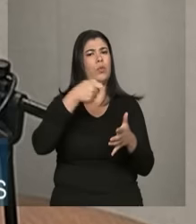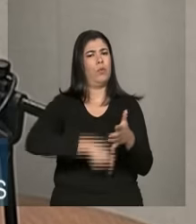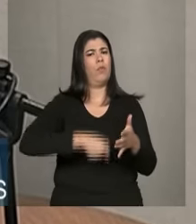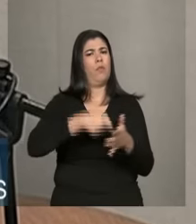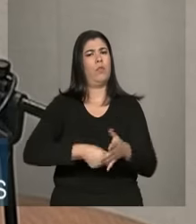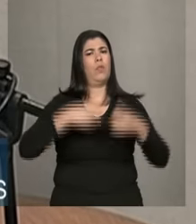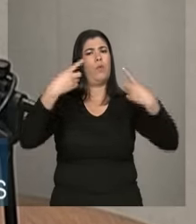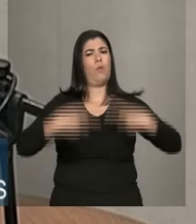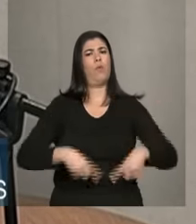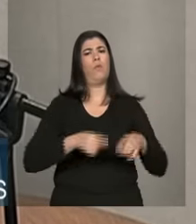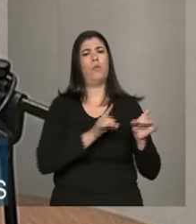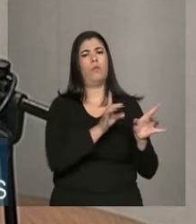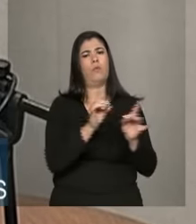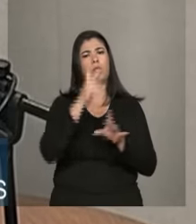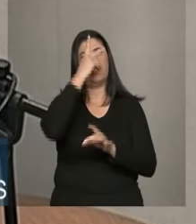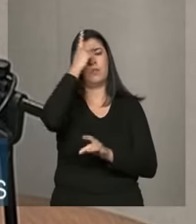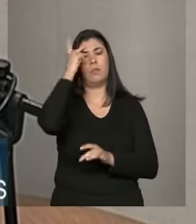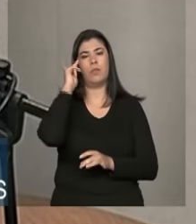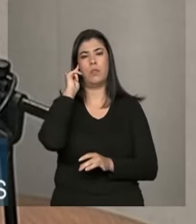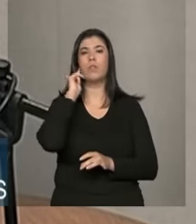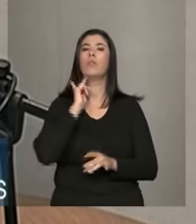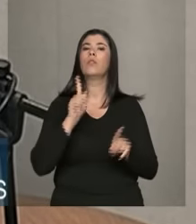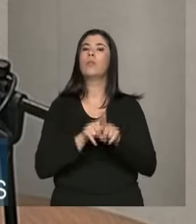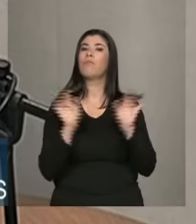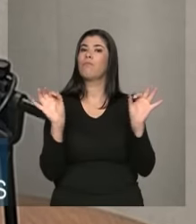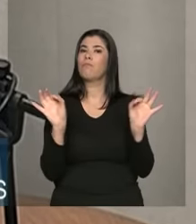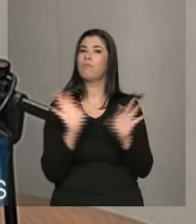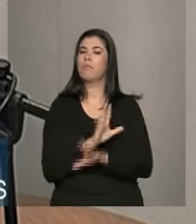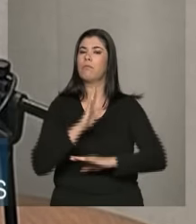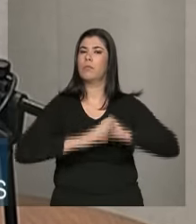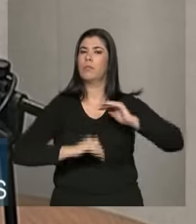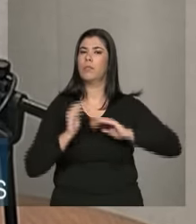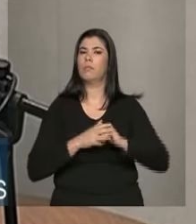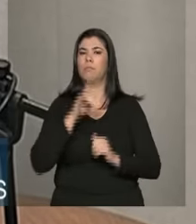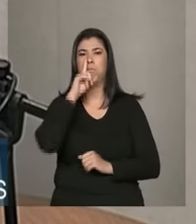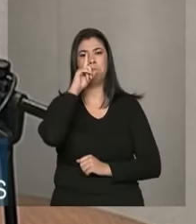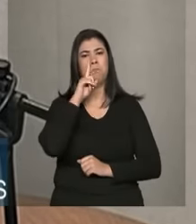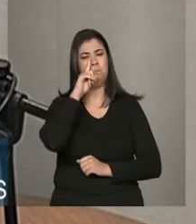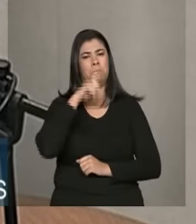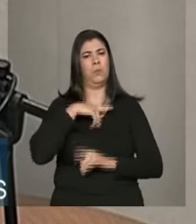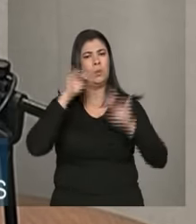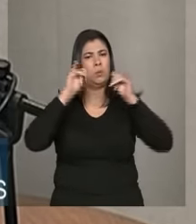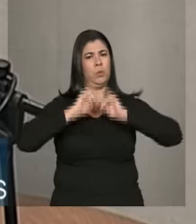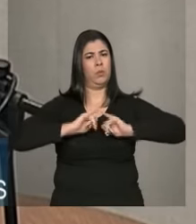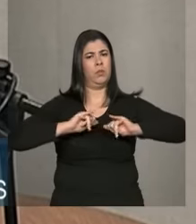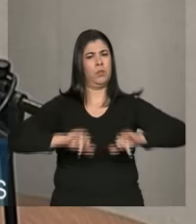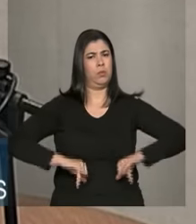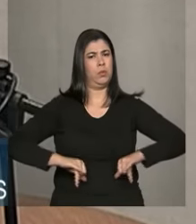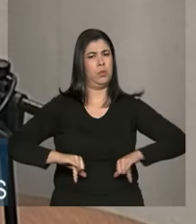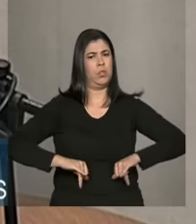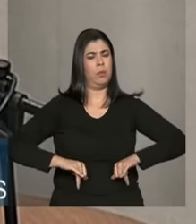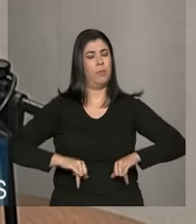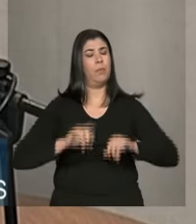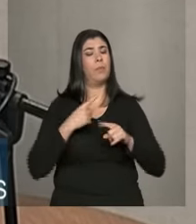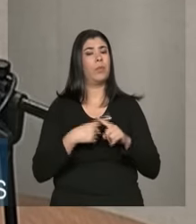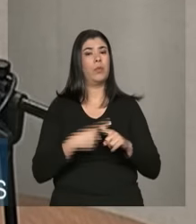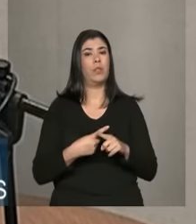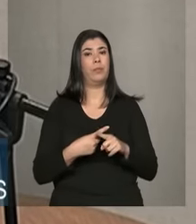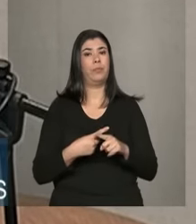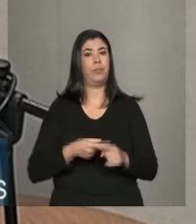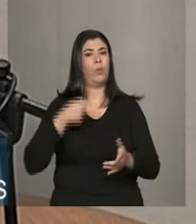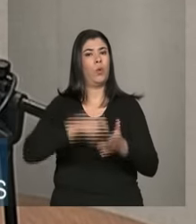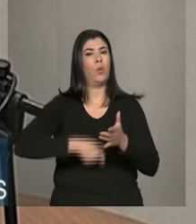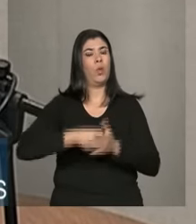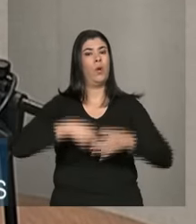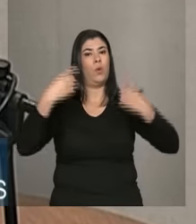pessoas para repelir essa modalidade delituosa Afinal lutar contra o tráfico de pessoas